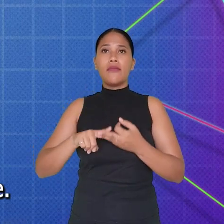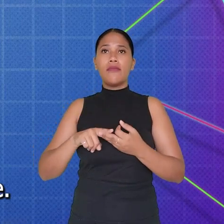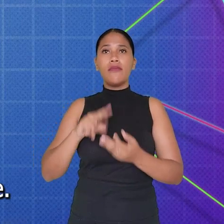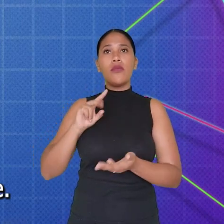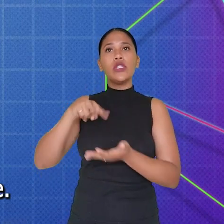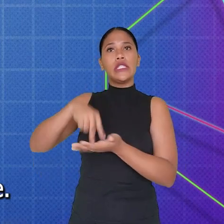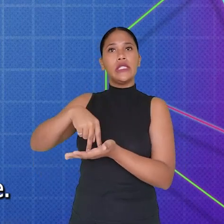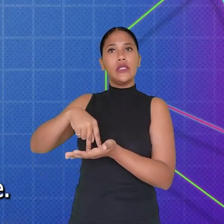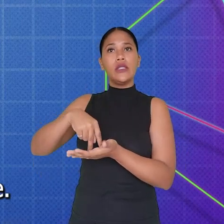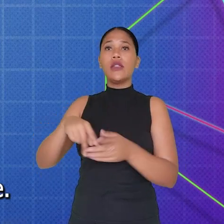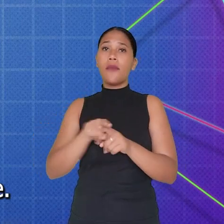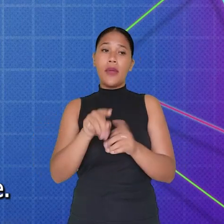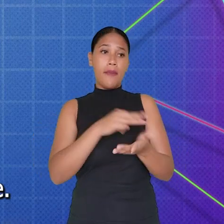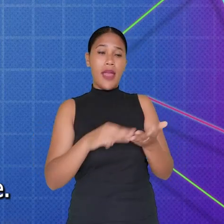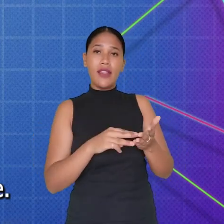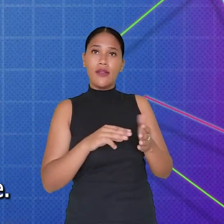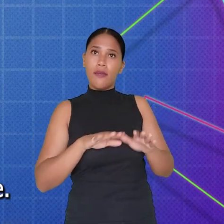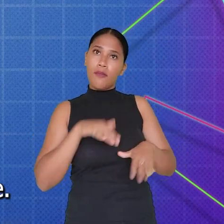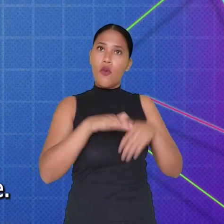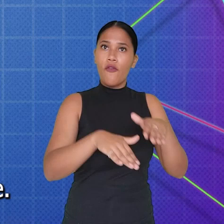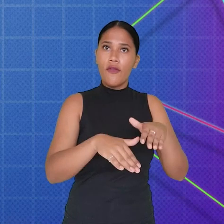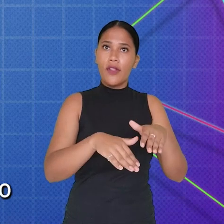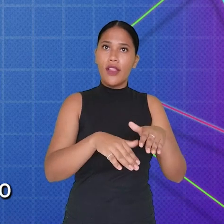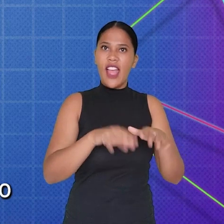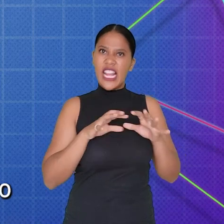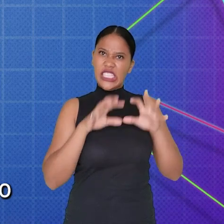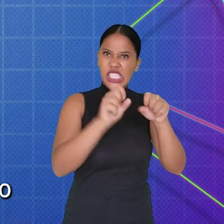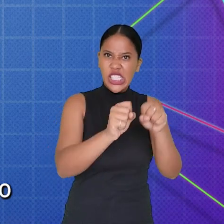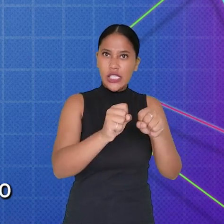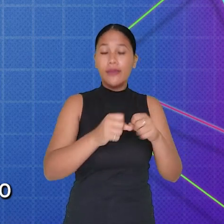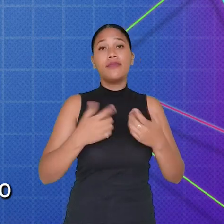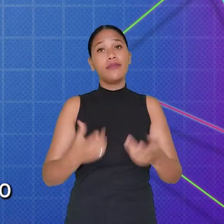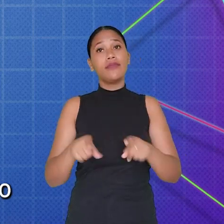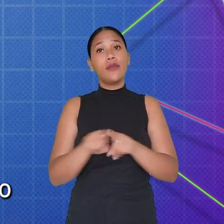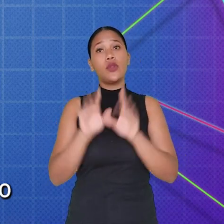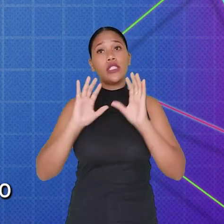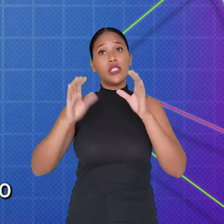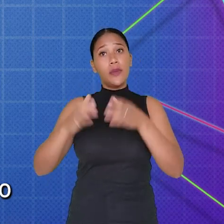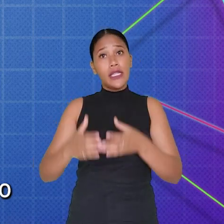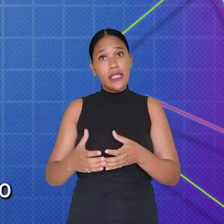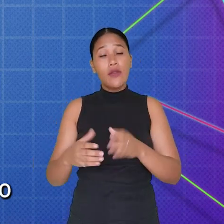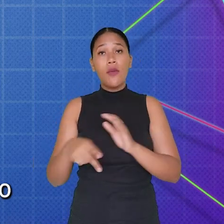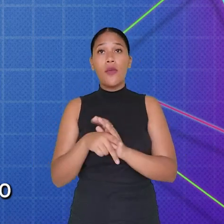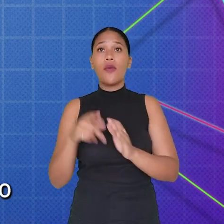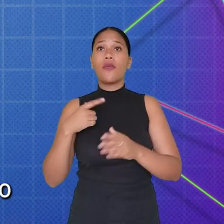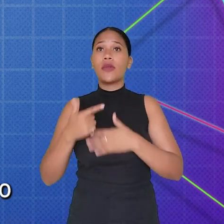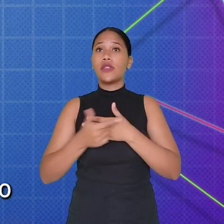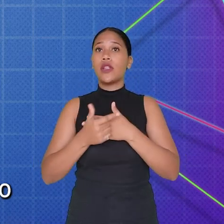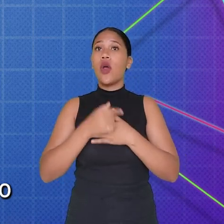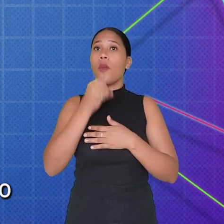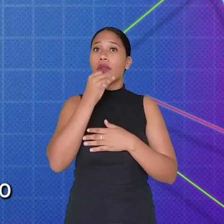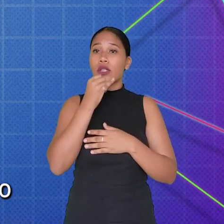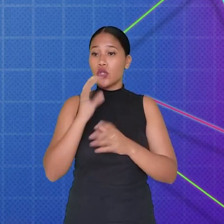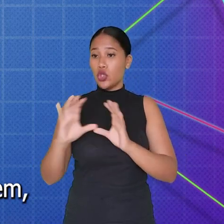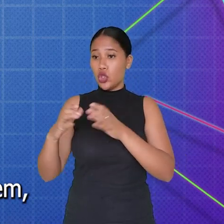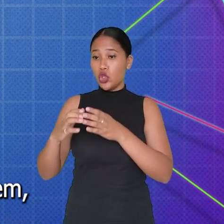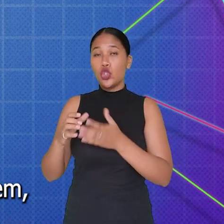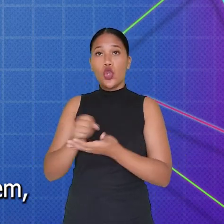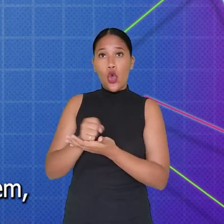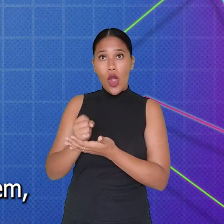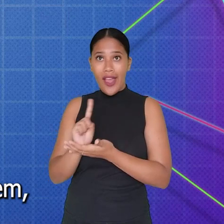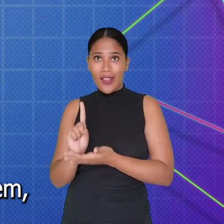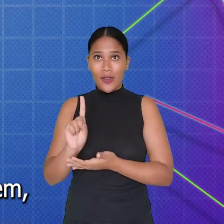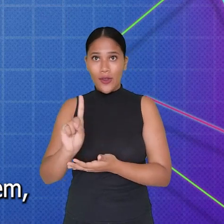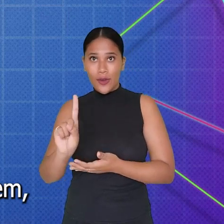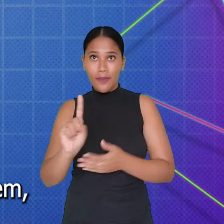posição, e métodos, atacar e mover-se. Depois disso, classes específicas de personagem como jogador e monstro podem